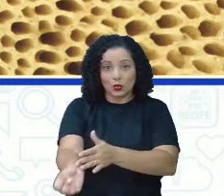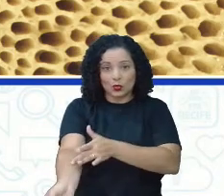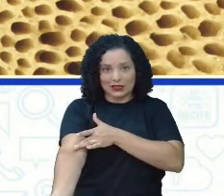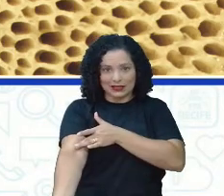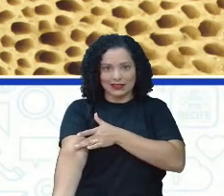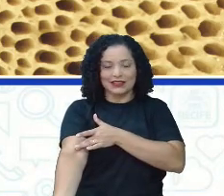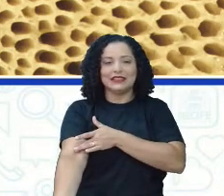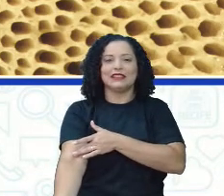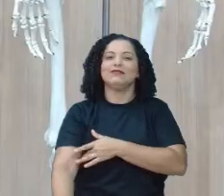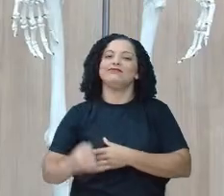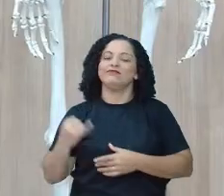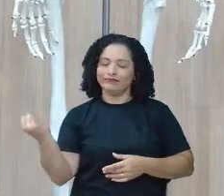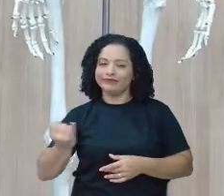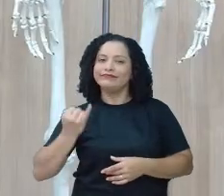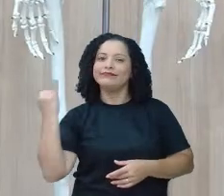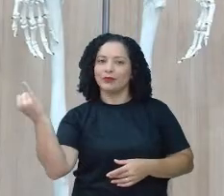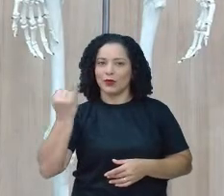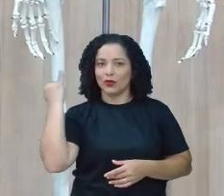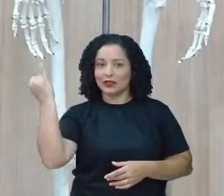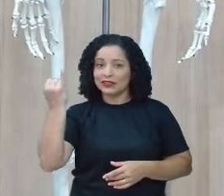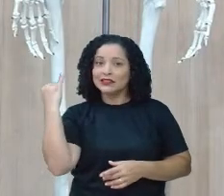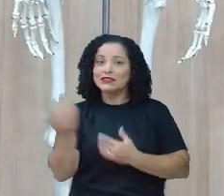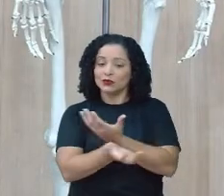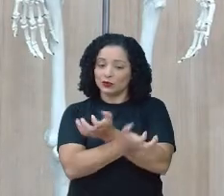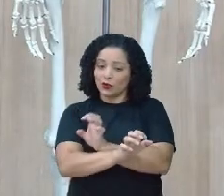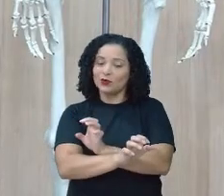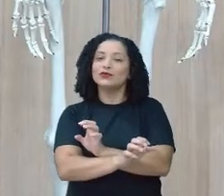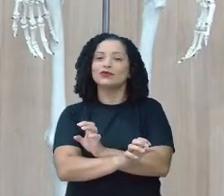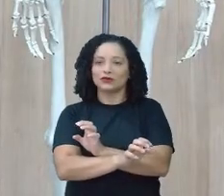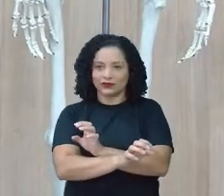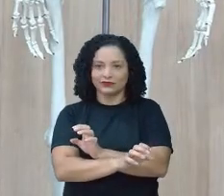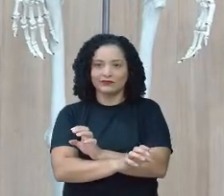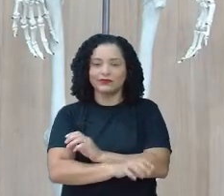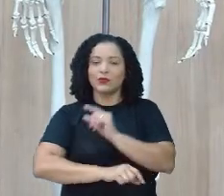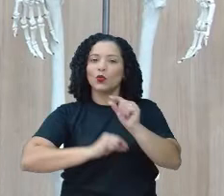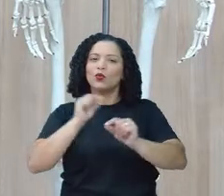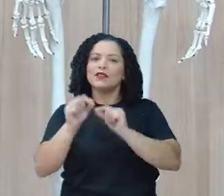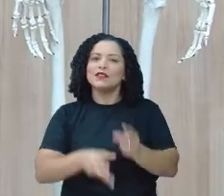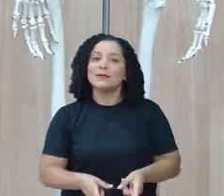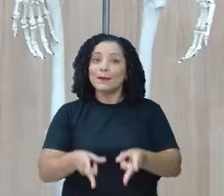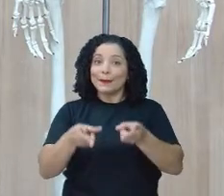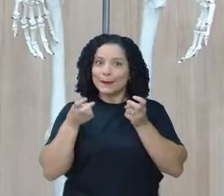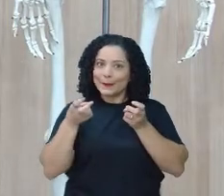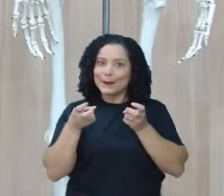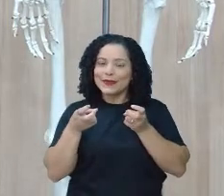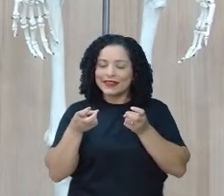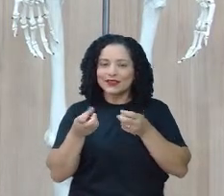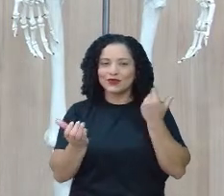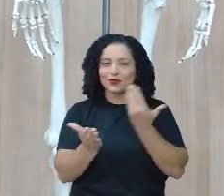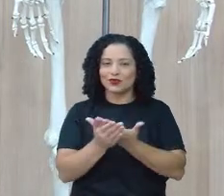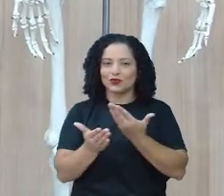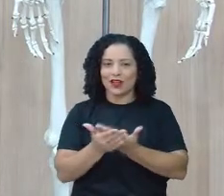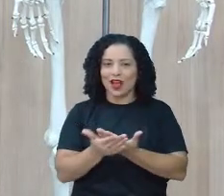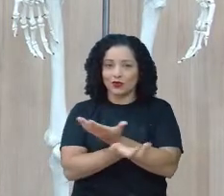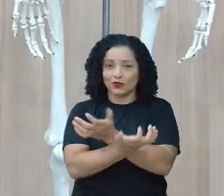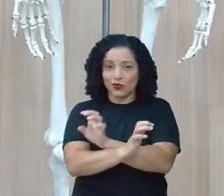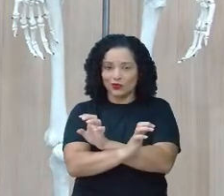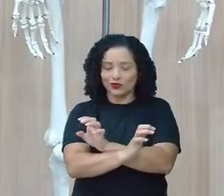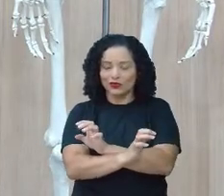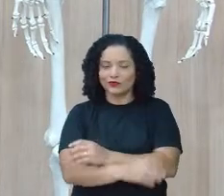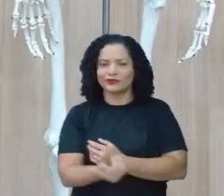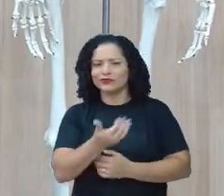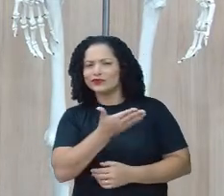veja a importância também de ossos, não é? Vejam o que a gente está percebendo no estudo dos ossos. Talvez para